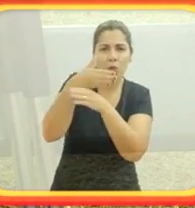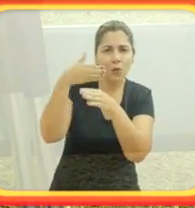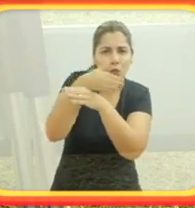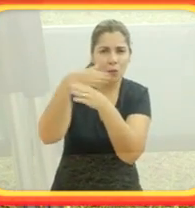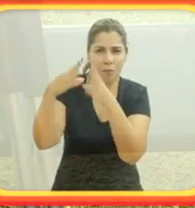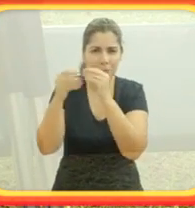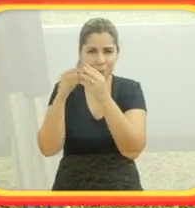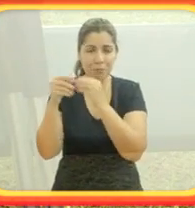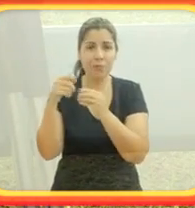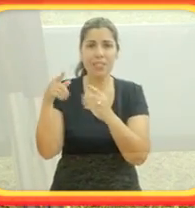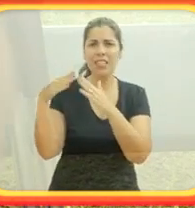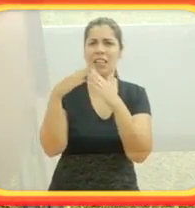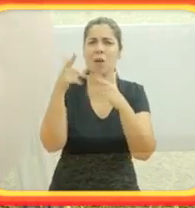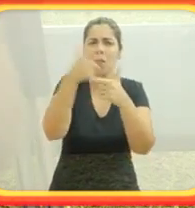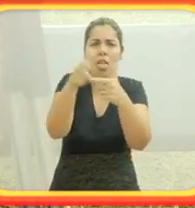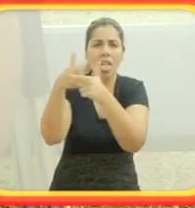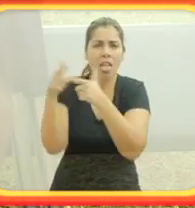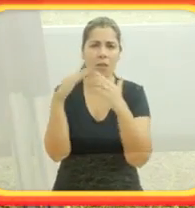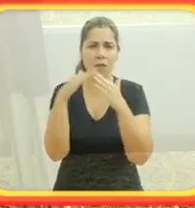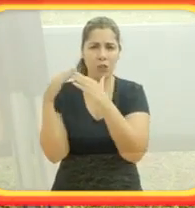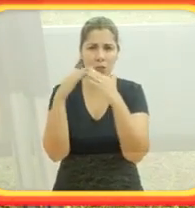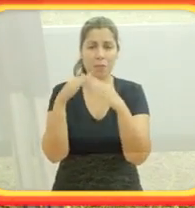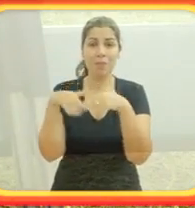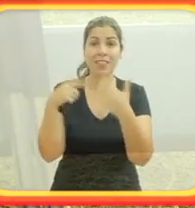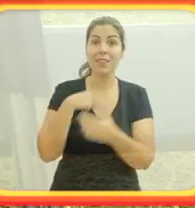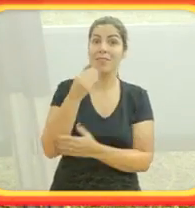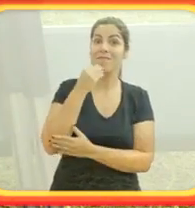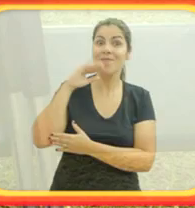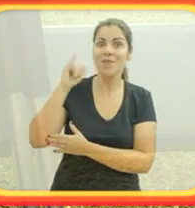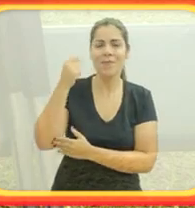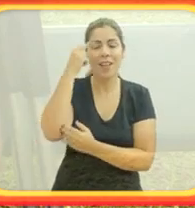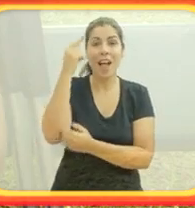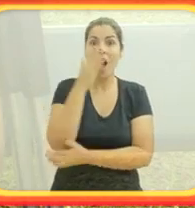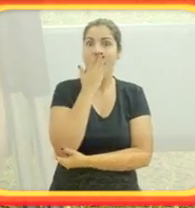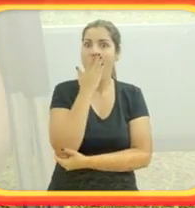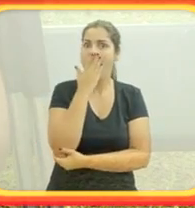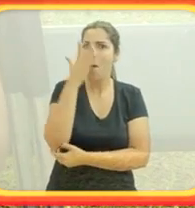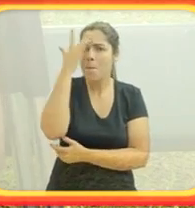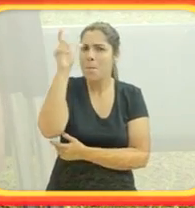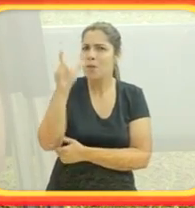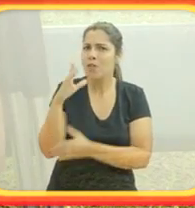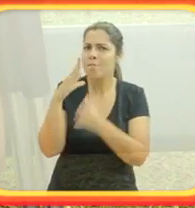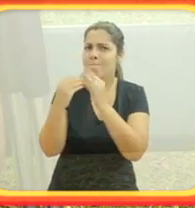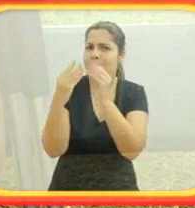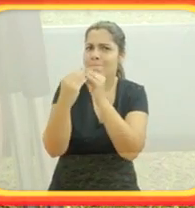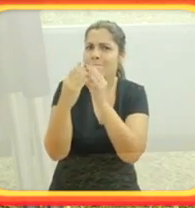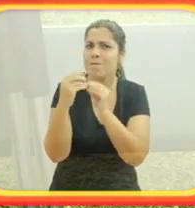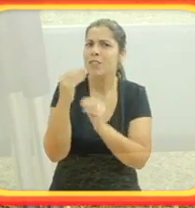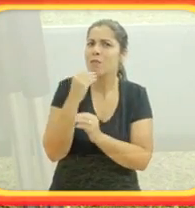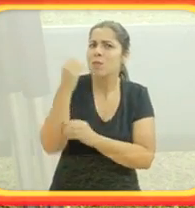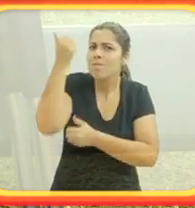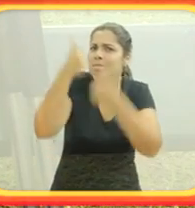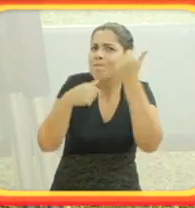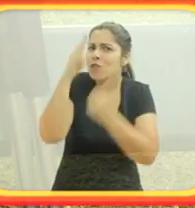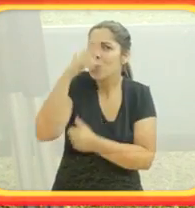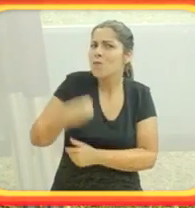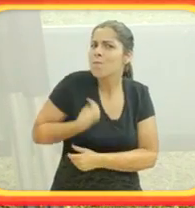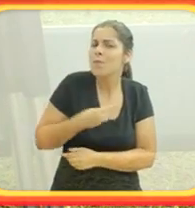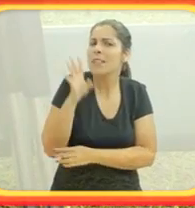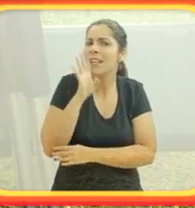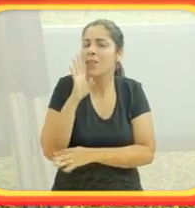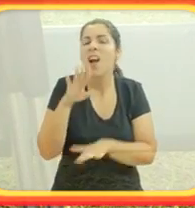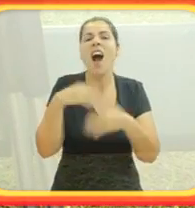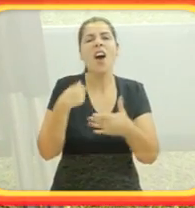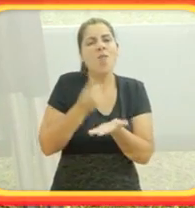E ali eles estavam recebendo muitos refugiados dos países em conflitos vizinhos. E aí eu tive a ideia, falei,